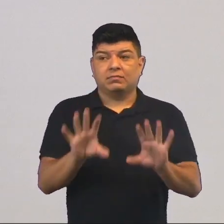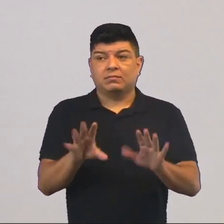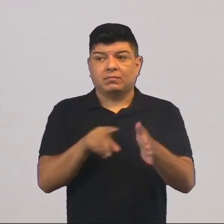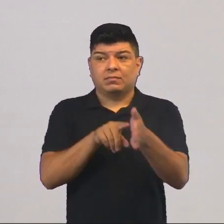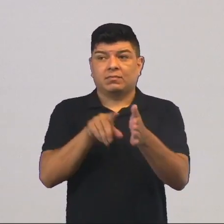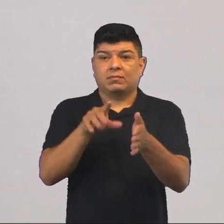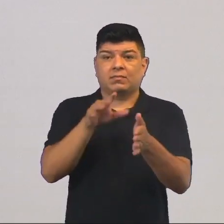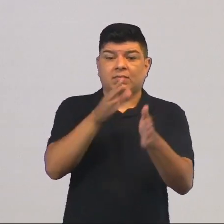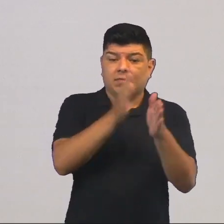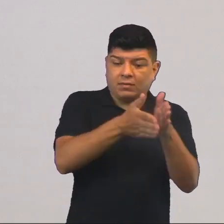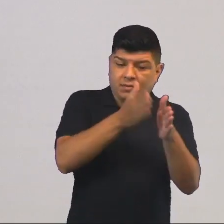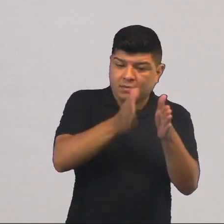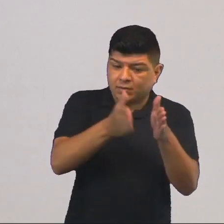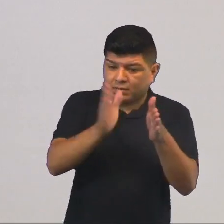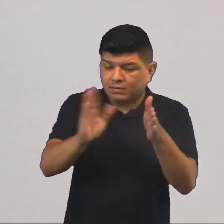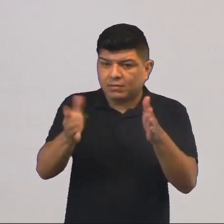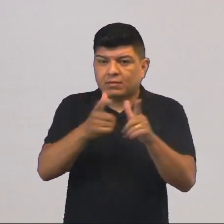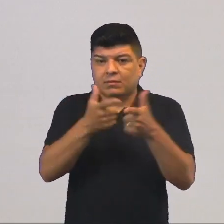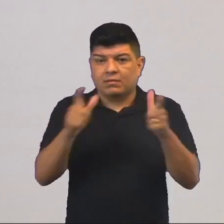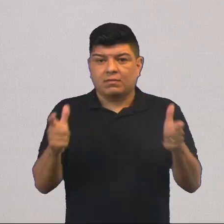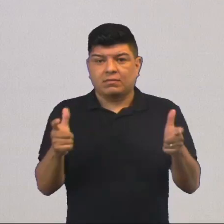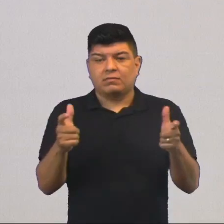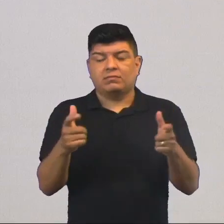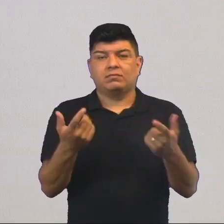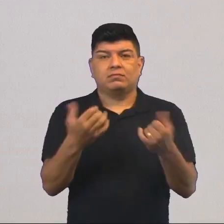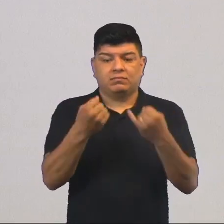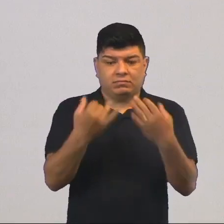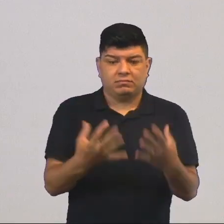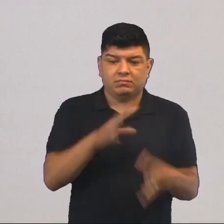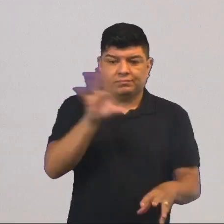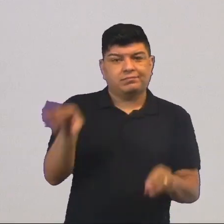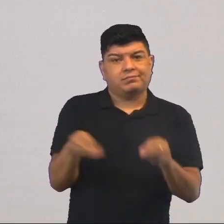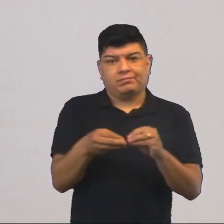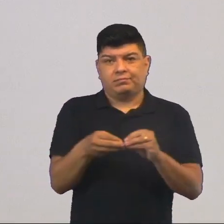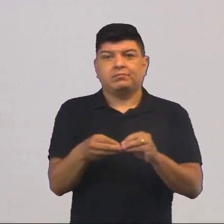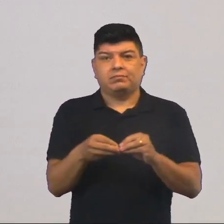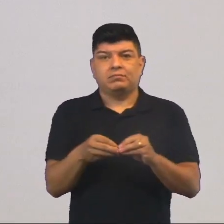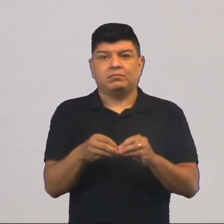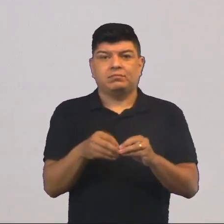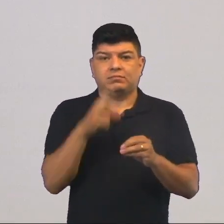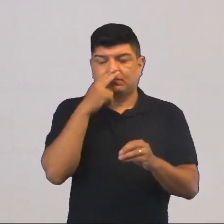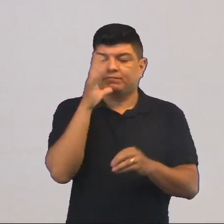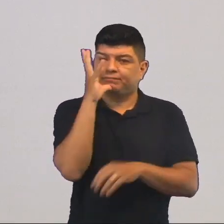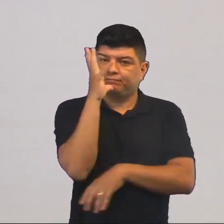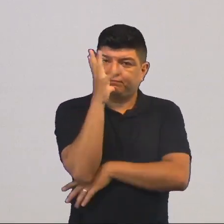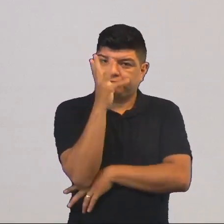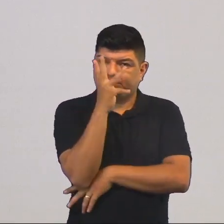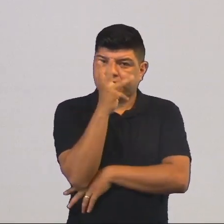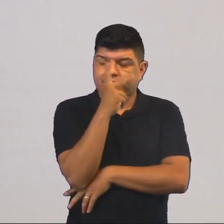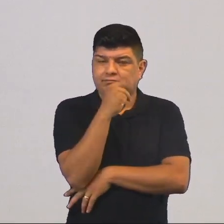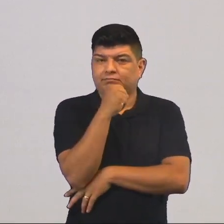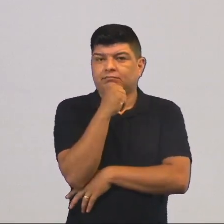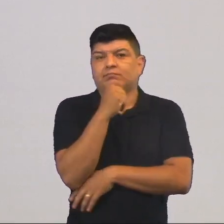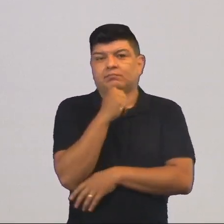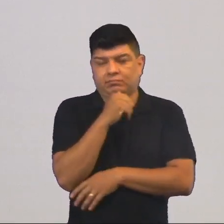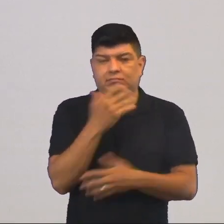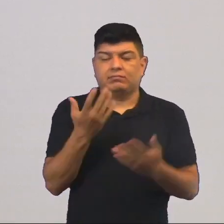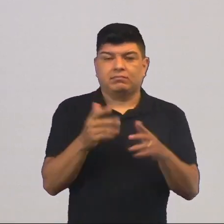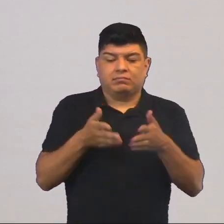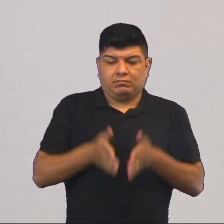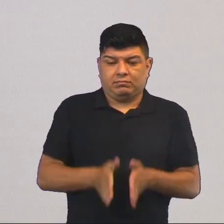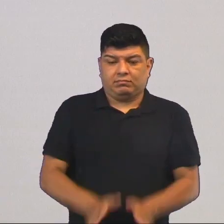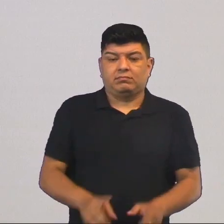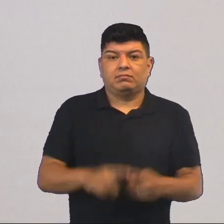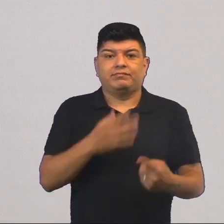gente tem as fases do crescimento, que eu não vou falar aqui, que, como eu disse, a aula é resumida, que é o crescimento lento, que é quando a taxa de natalidade era elevada,